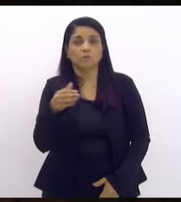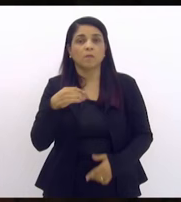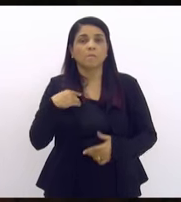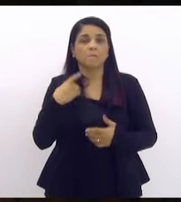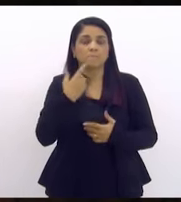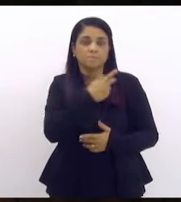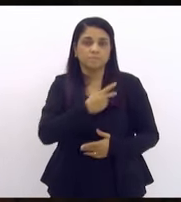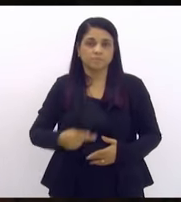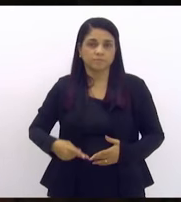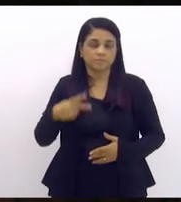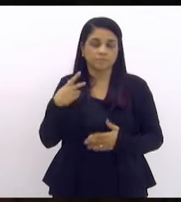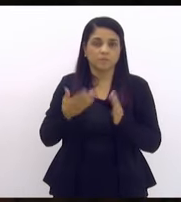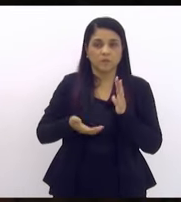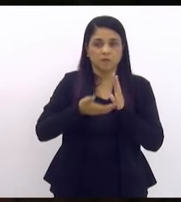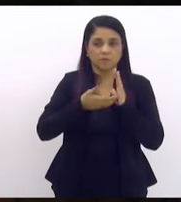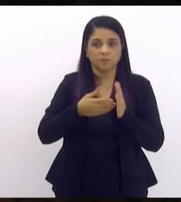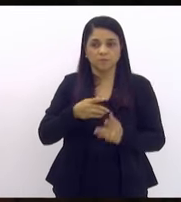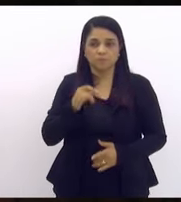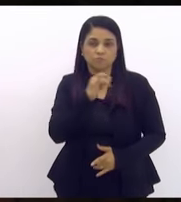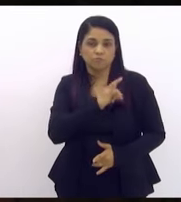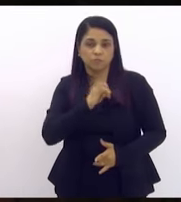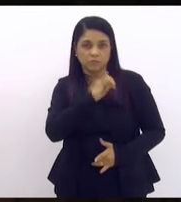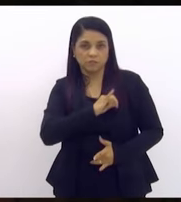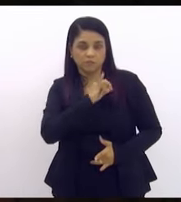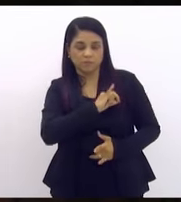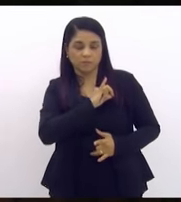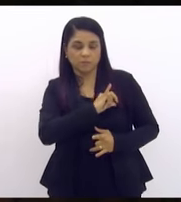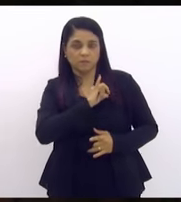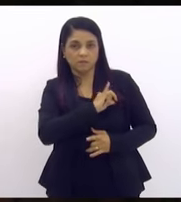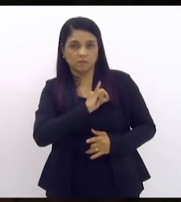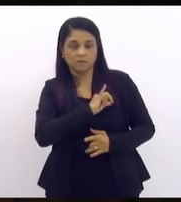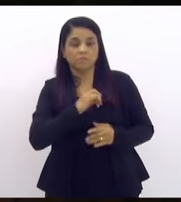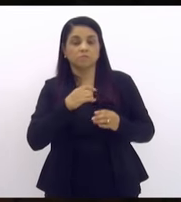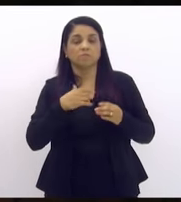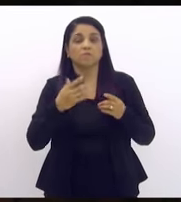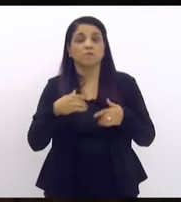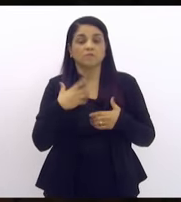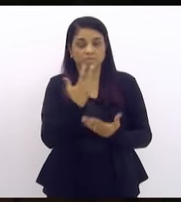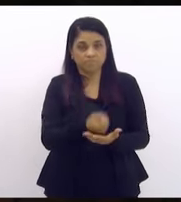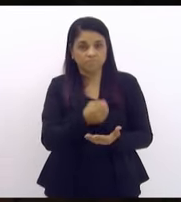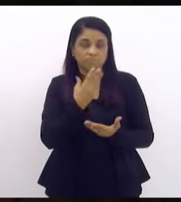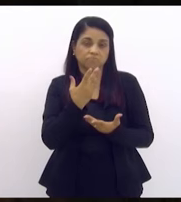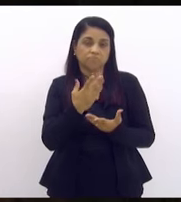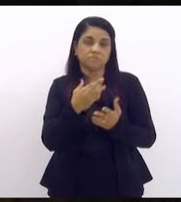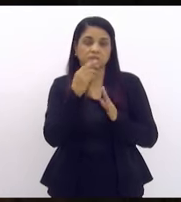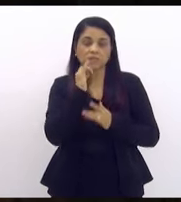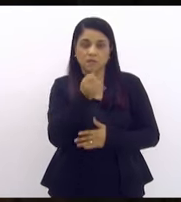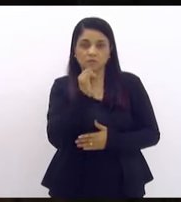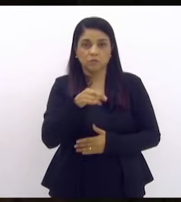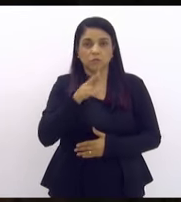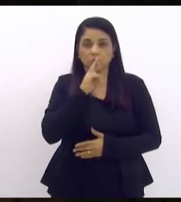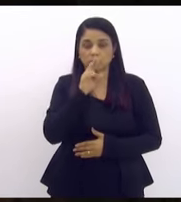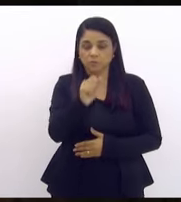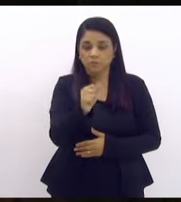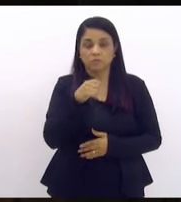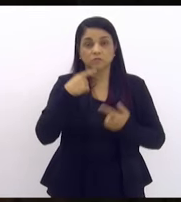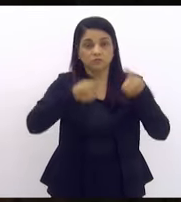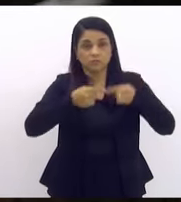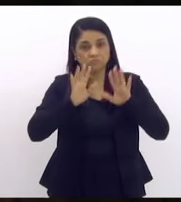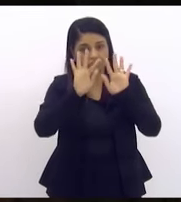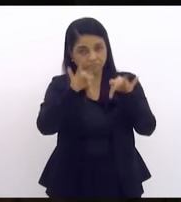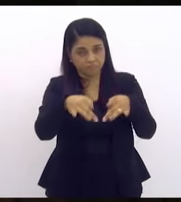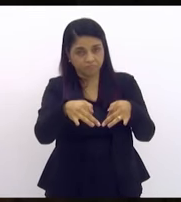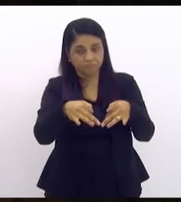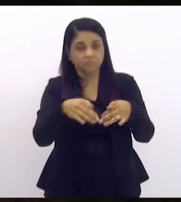do município de Itaboraí. Parecer das comissões normas internas, proposições externas, favorável. Relator, deputado Rodrigo Amorim. Em discussão, não havendo quem